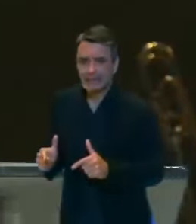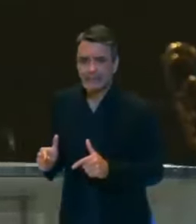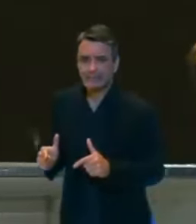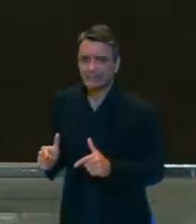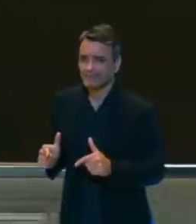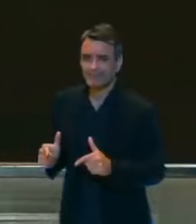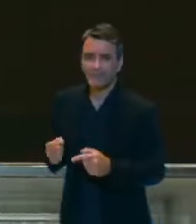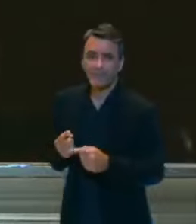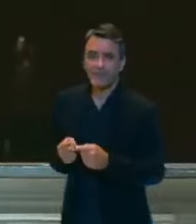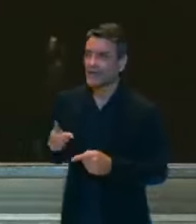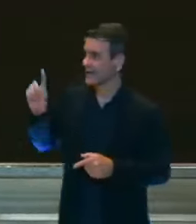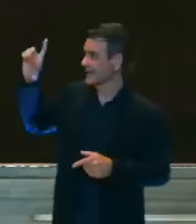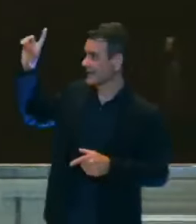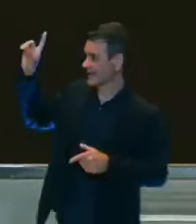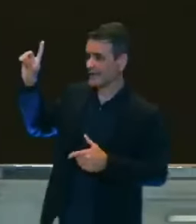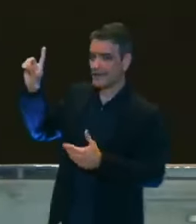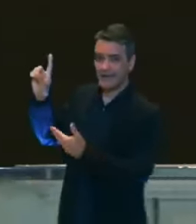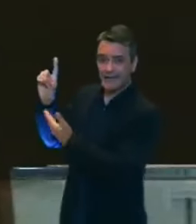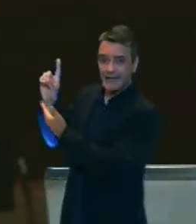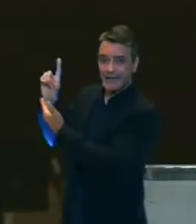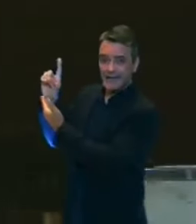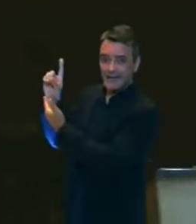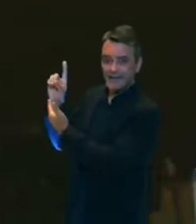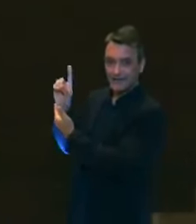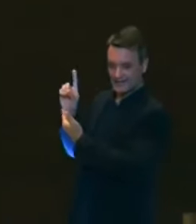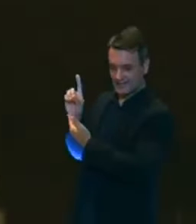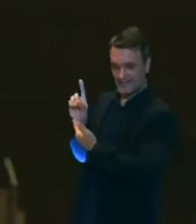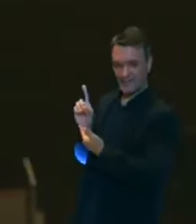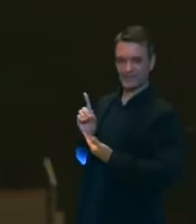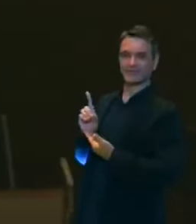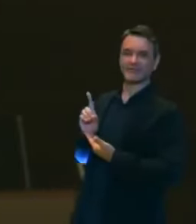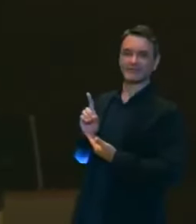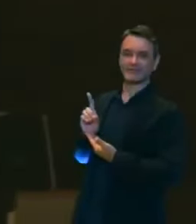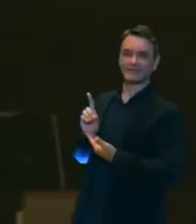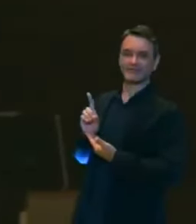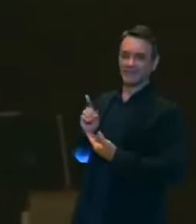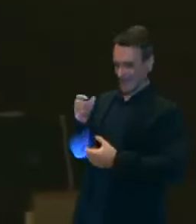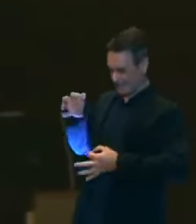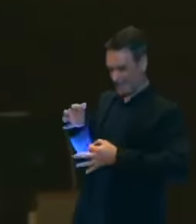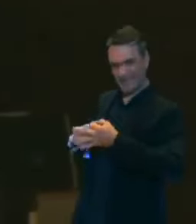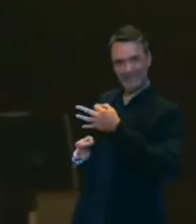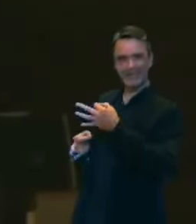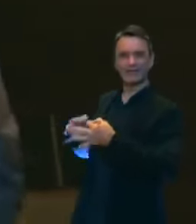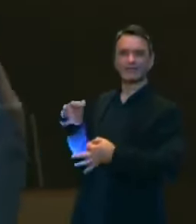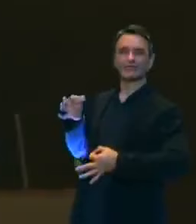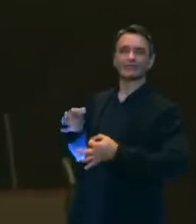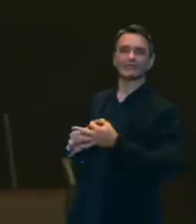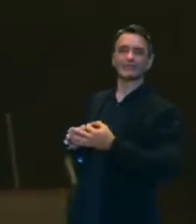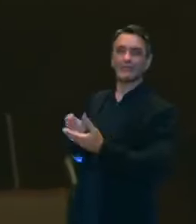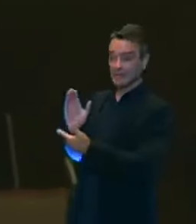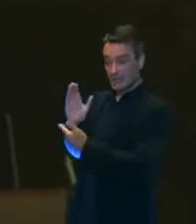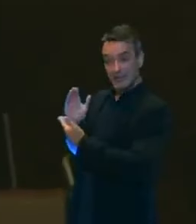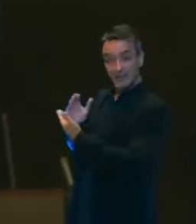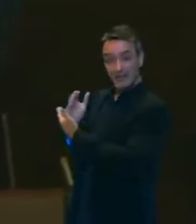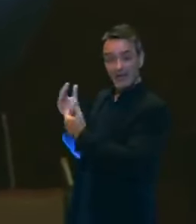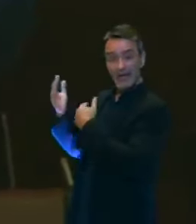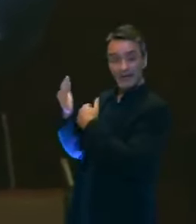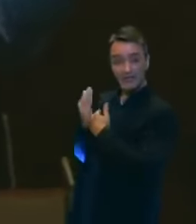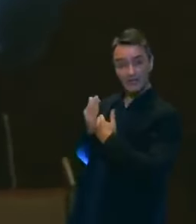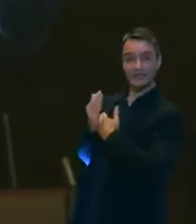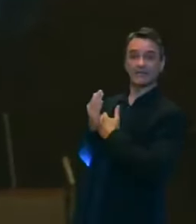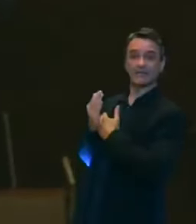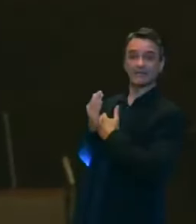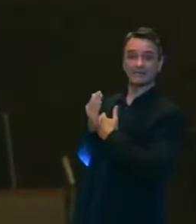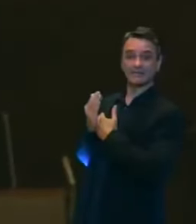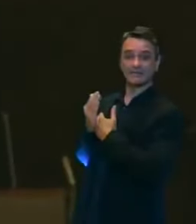Você tem um juiz, e ele é justo galardoador. Mas Deus, o